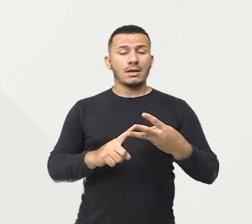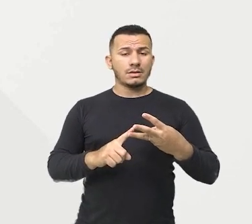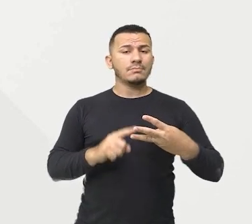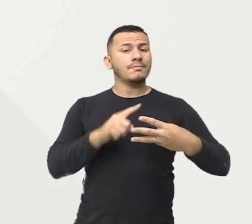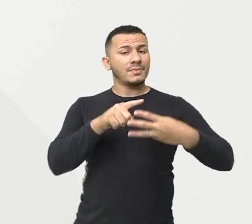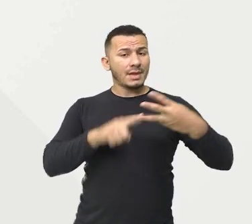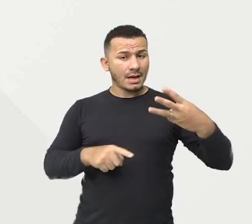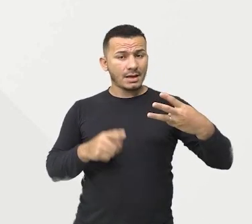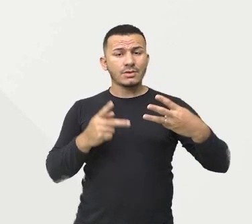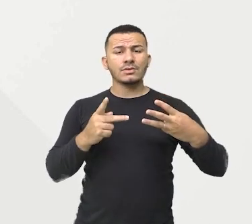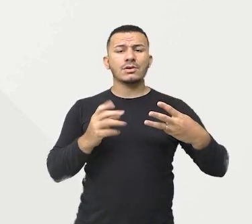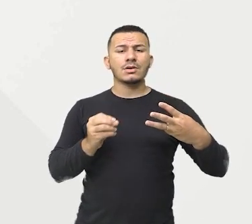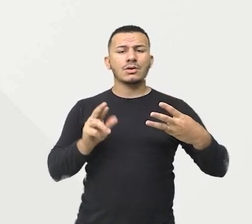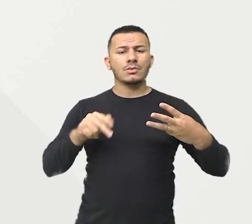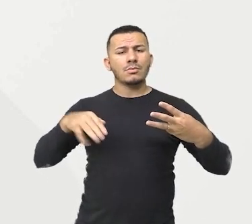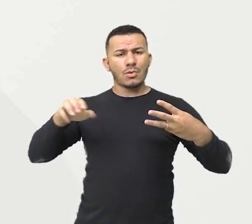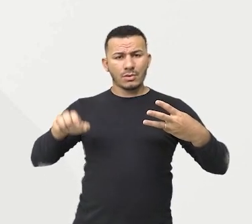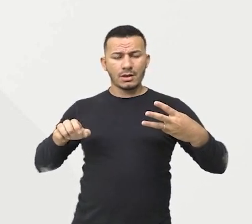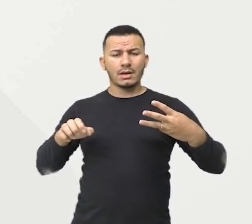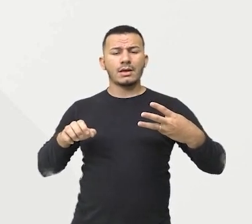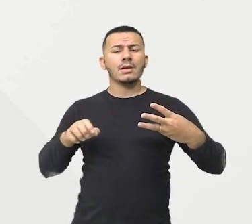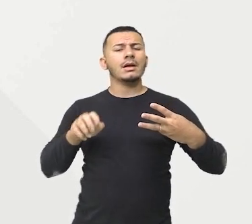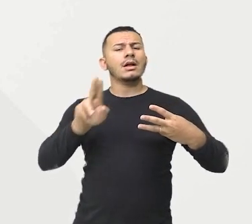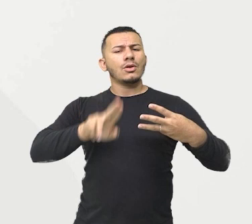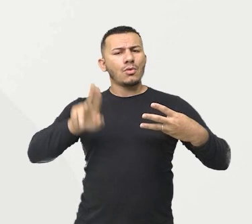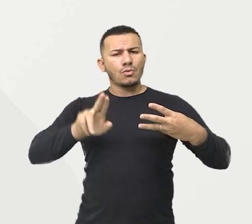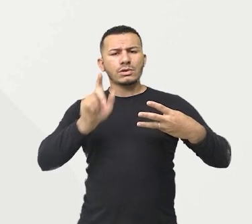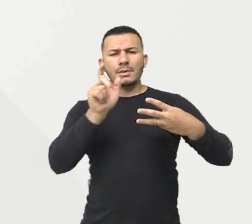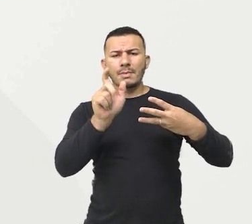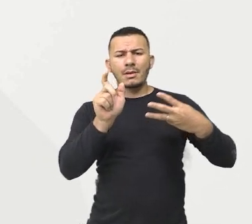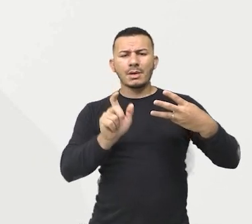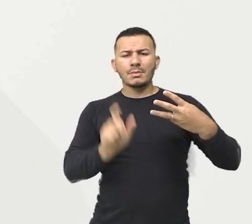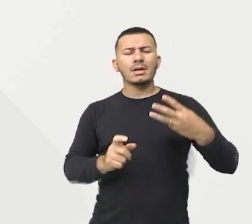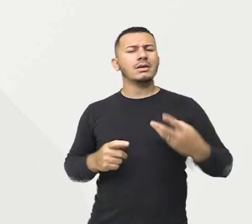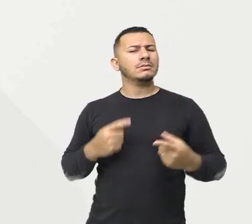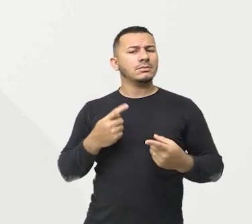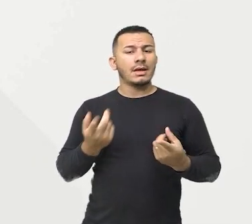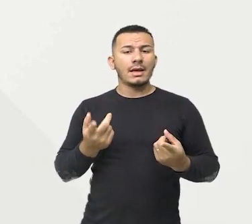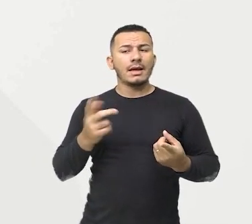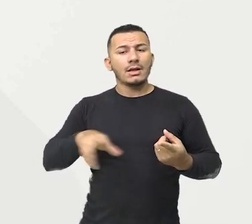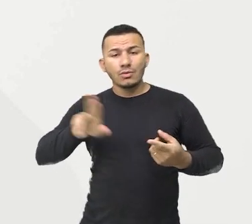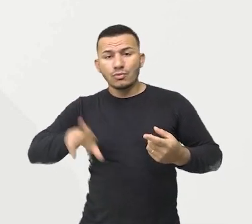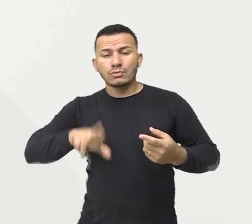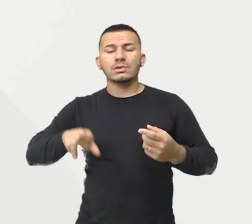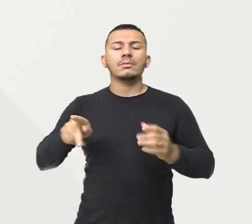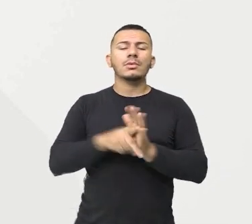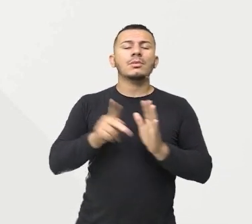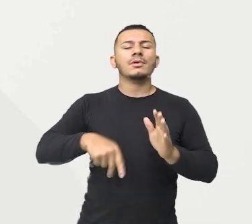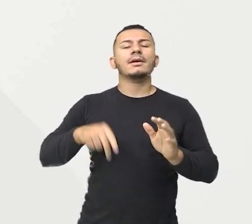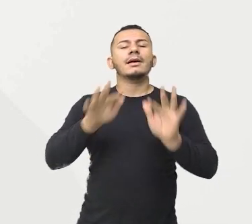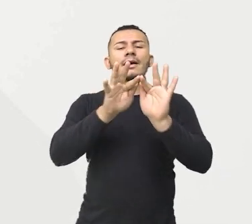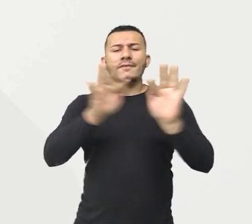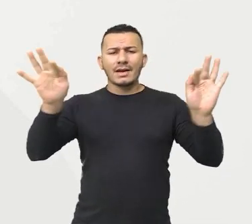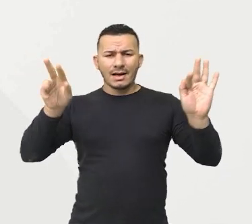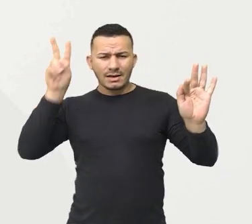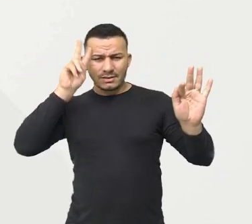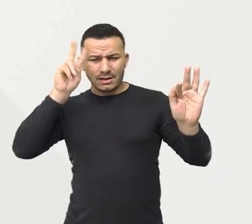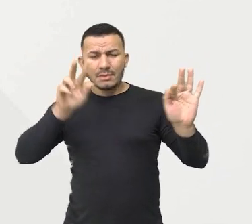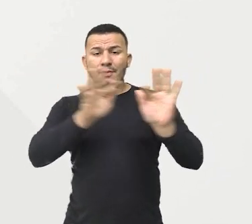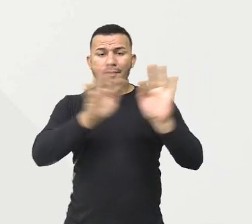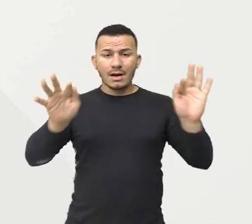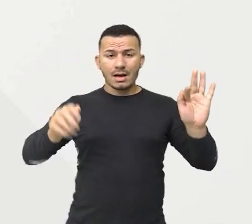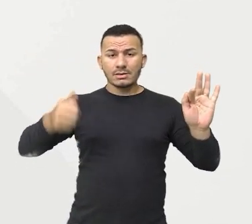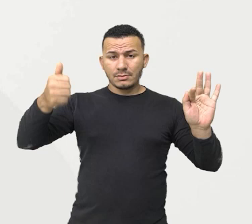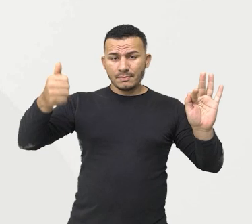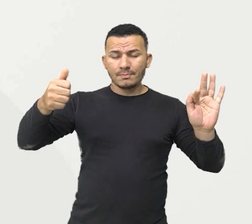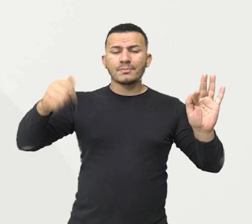Ou seja, ele está explicando exatamente aquela ideia principal. As crianças são